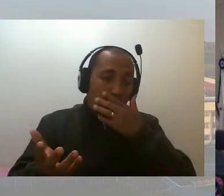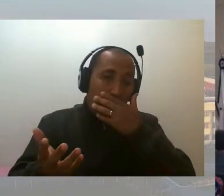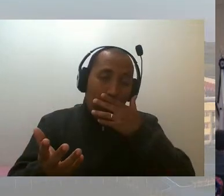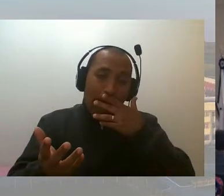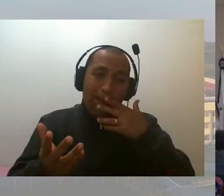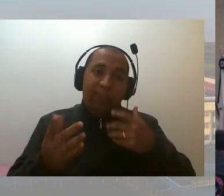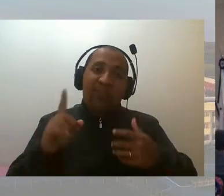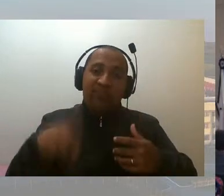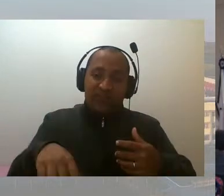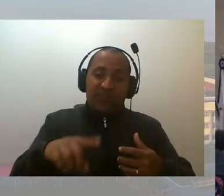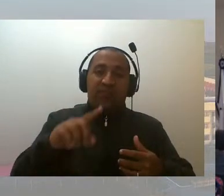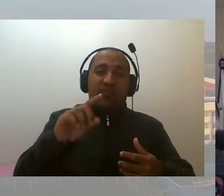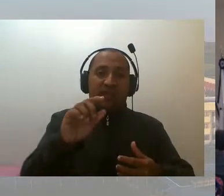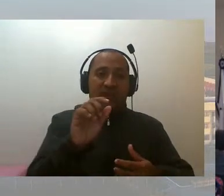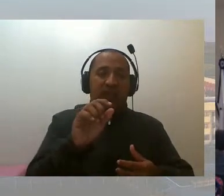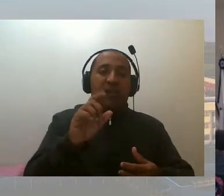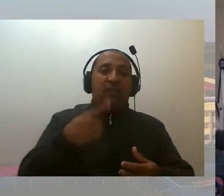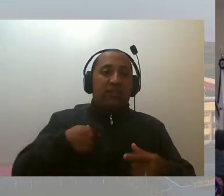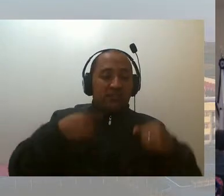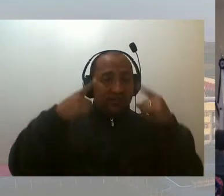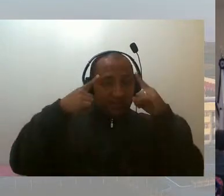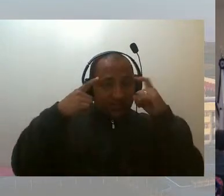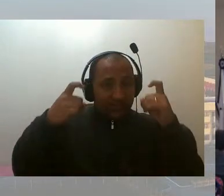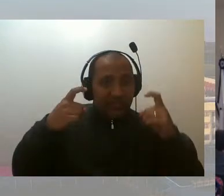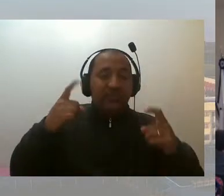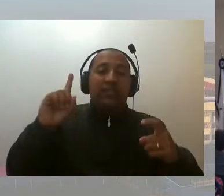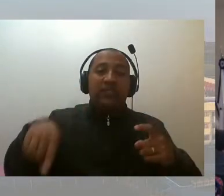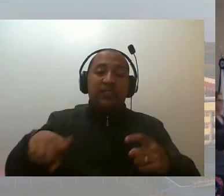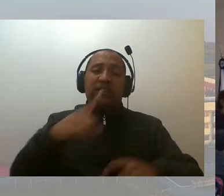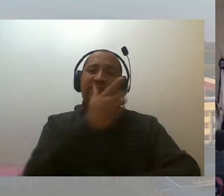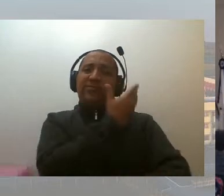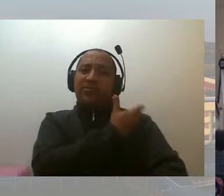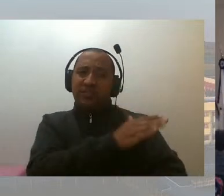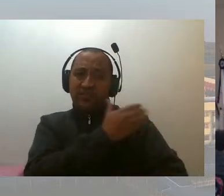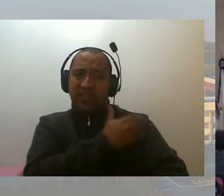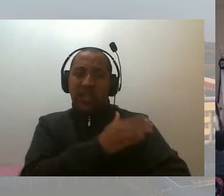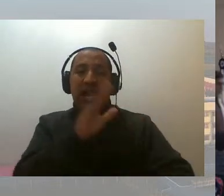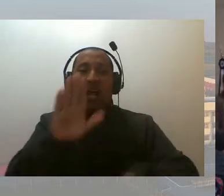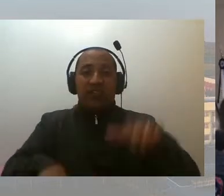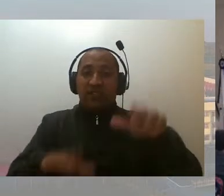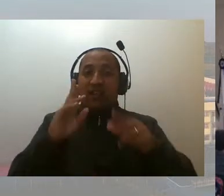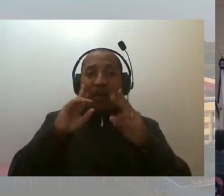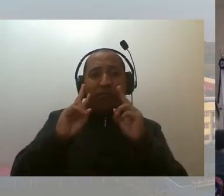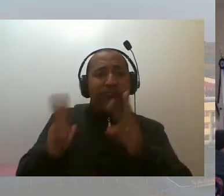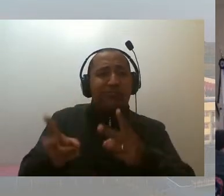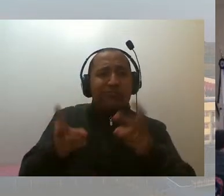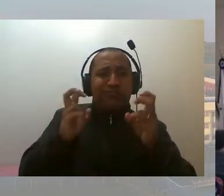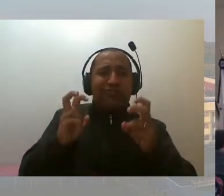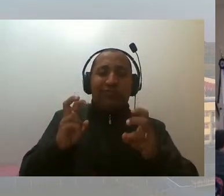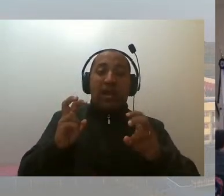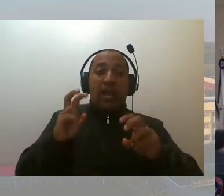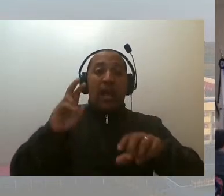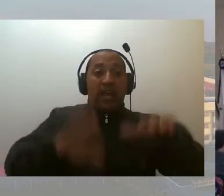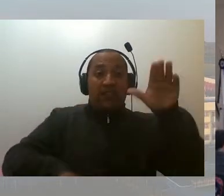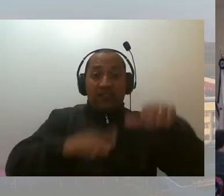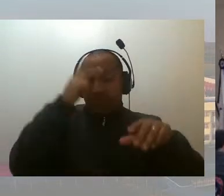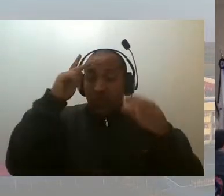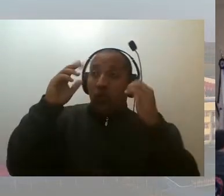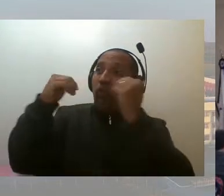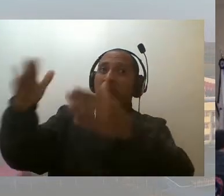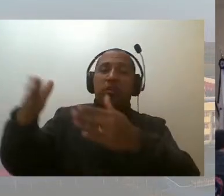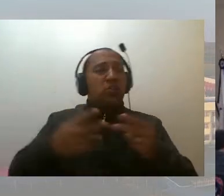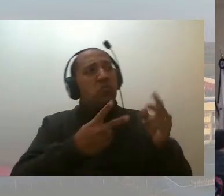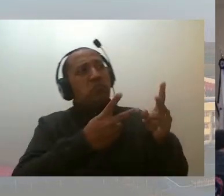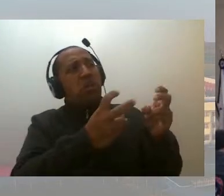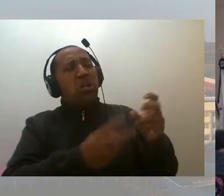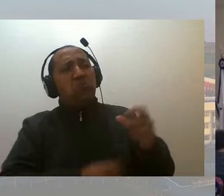o ato violento na questão racial é muito sutil. Para uma pessoa de fora, pode parecer não